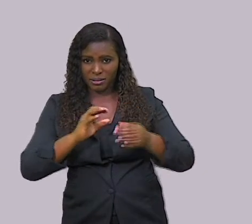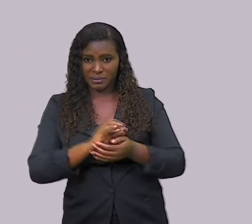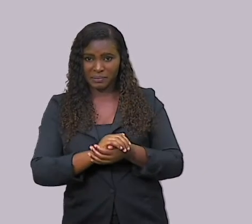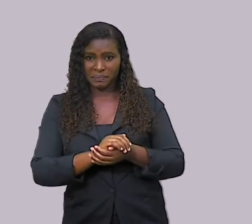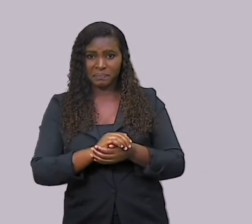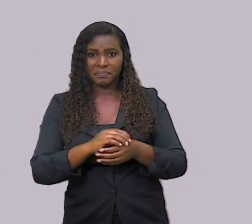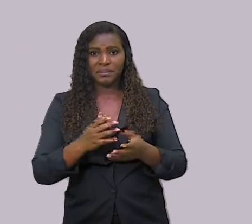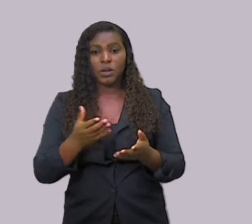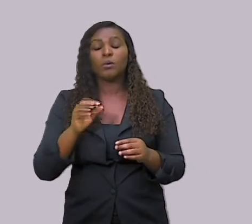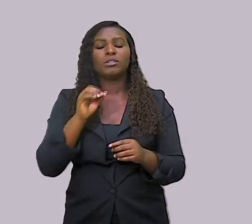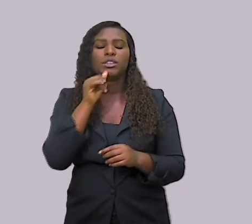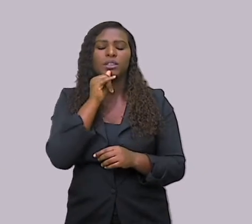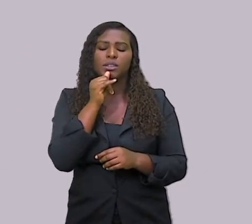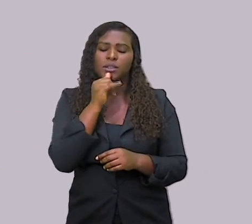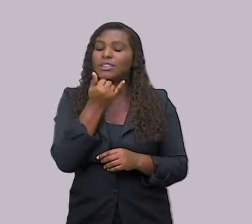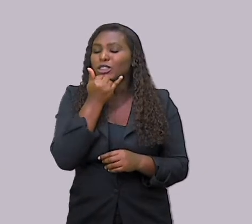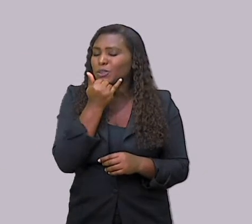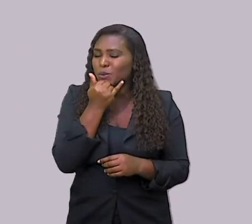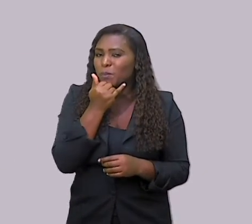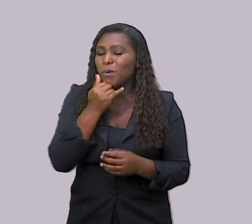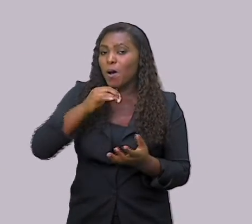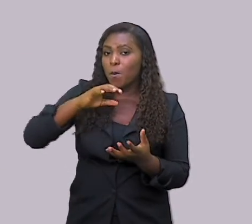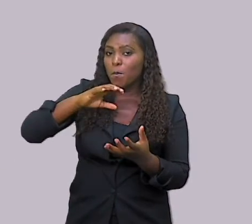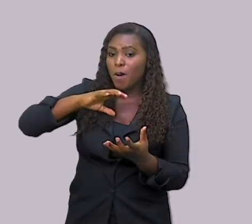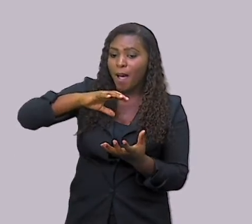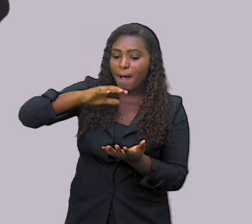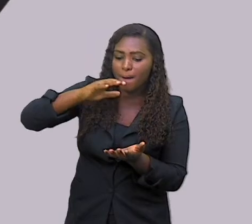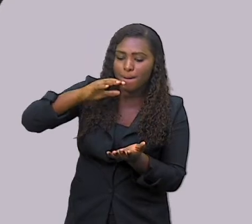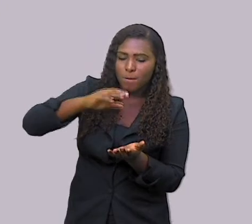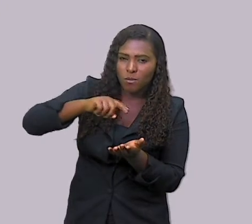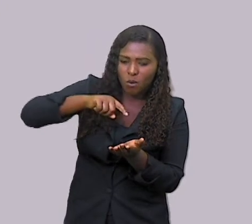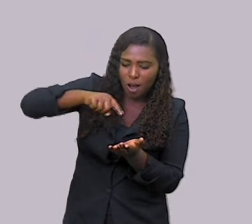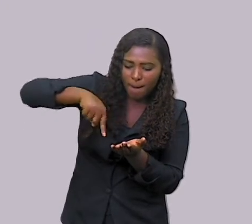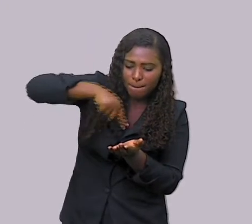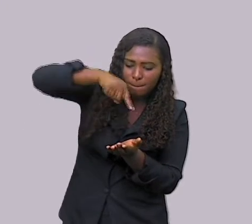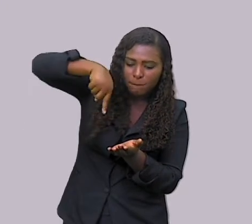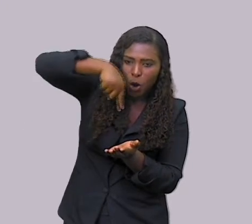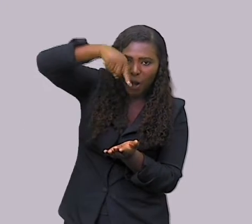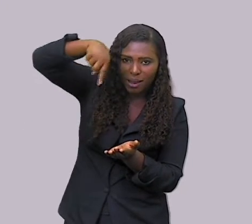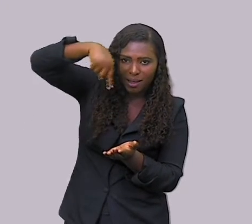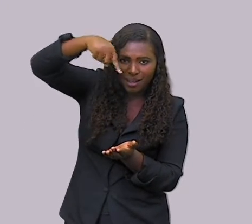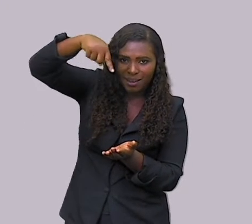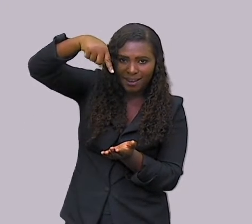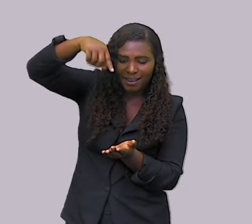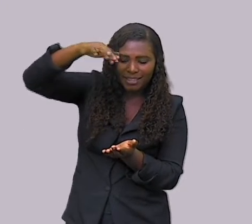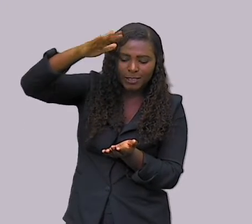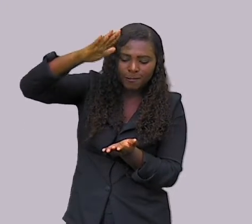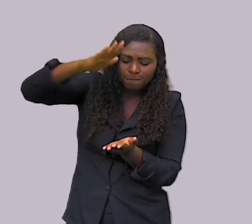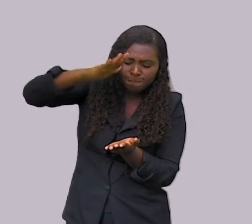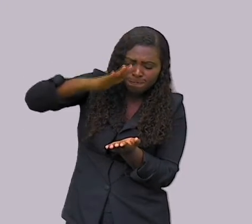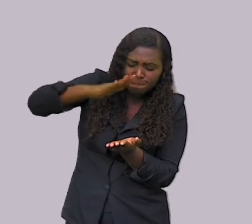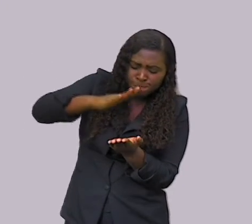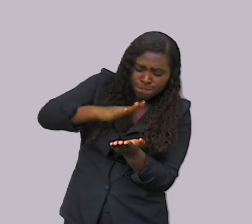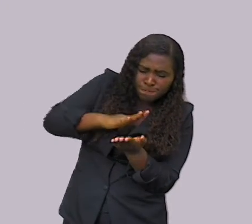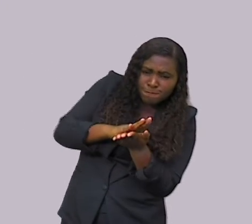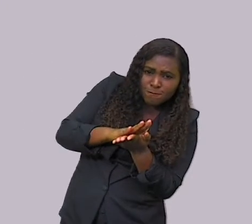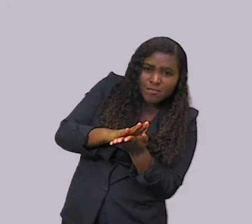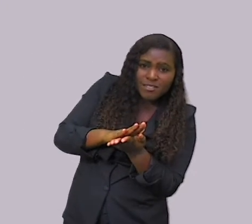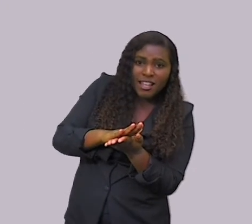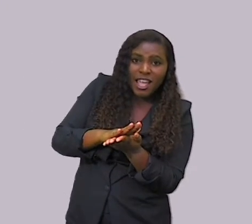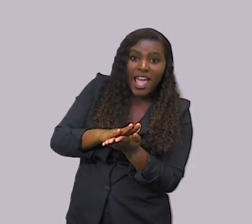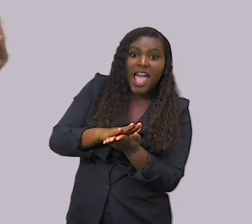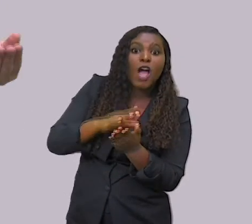converte em energia cinética. E a energia elétrica, que a gente tanto vê falar e